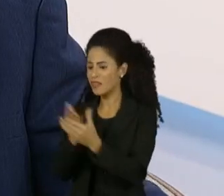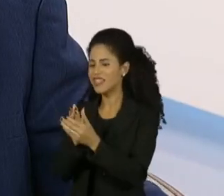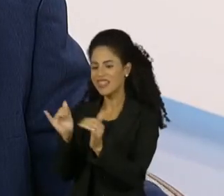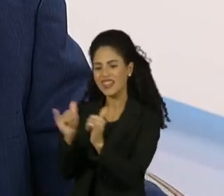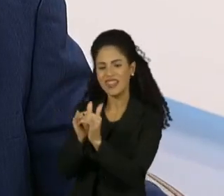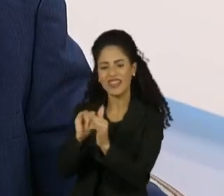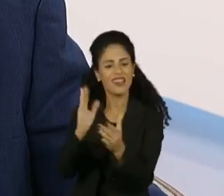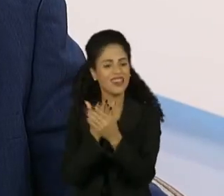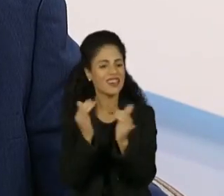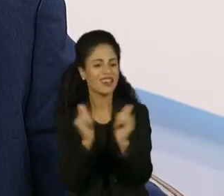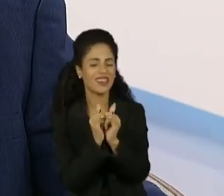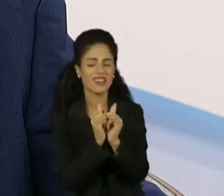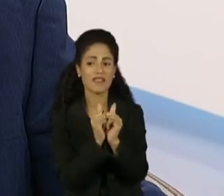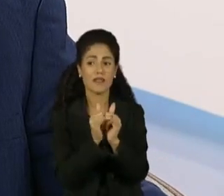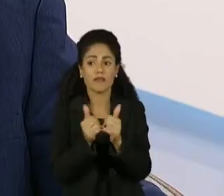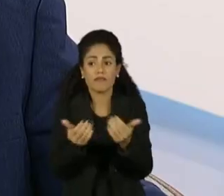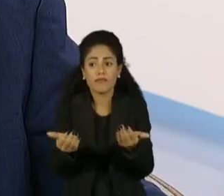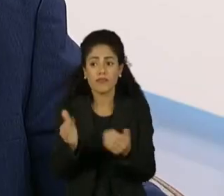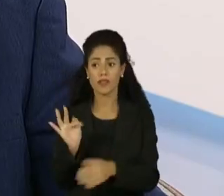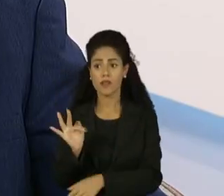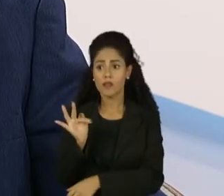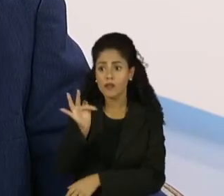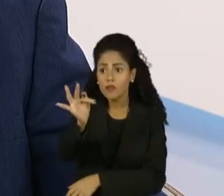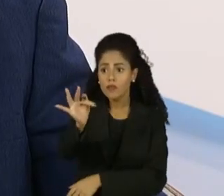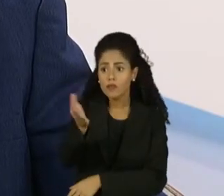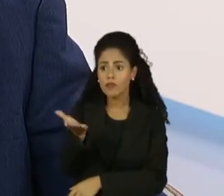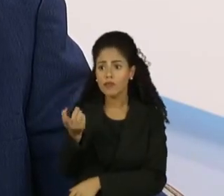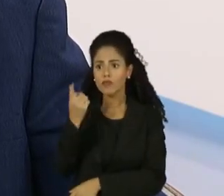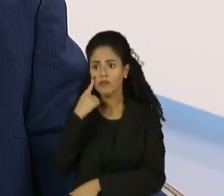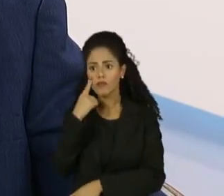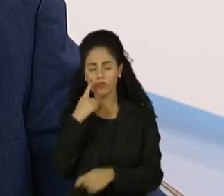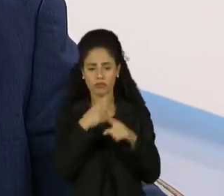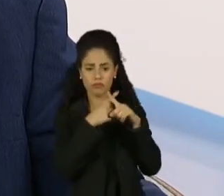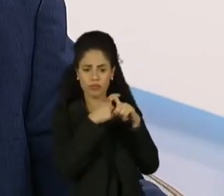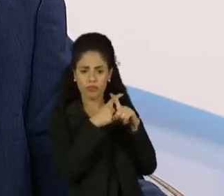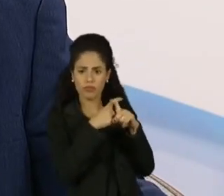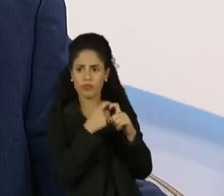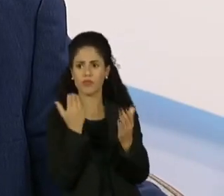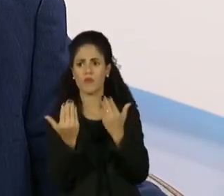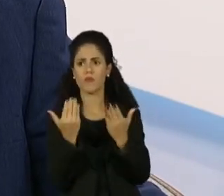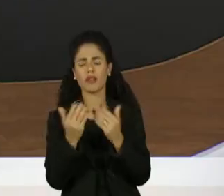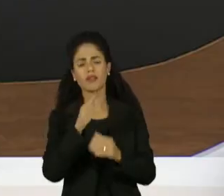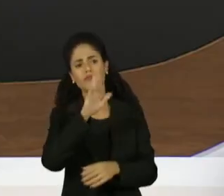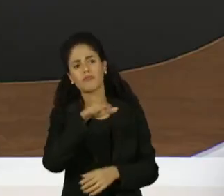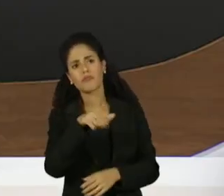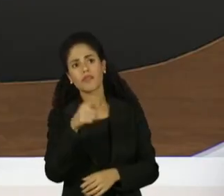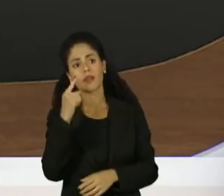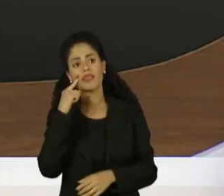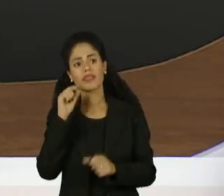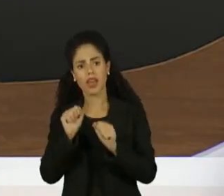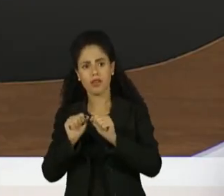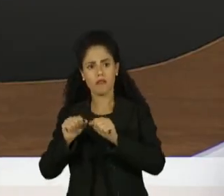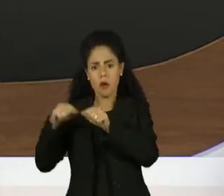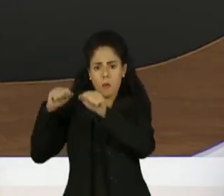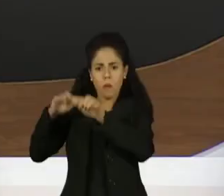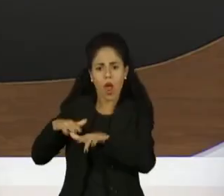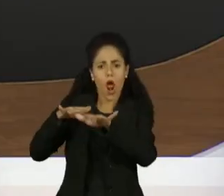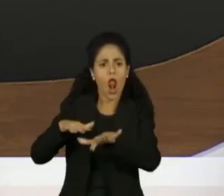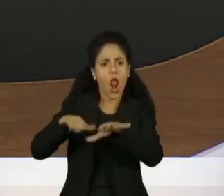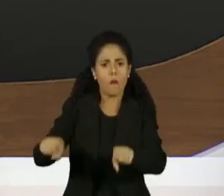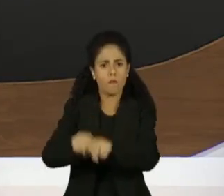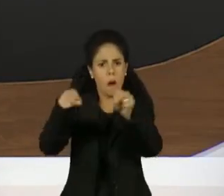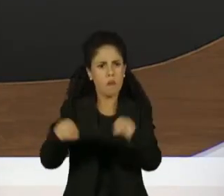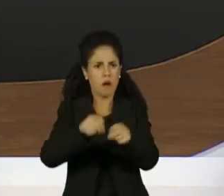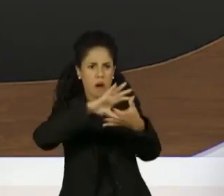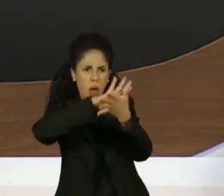vai levar no futuro a um processo de nazismo ou de coisa parecida ao nazismo. Mas o senhor acha que quem invadiu o Congresso querendo mudar o